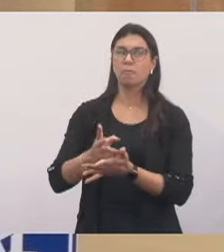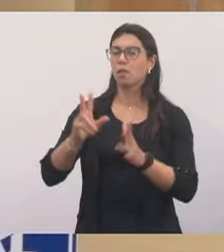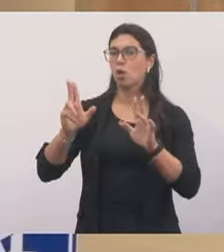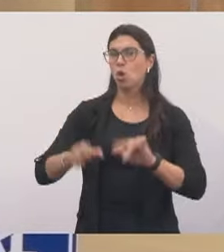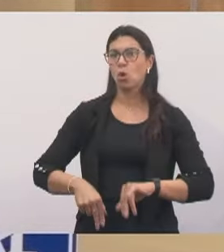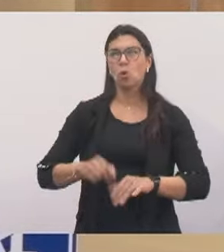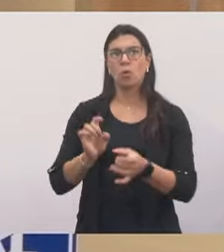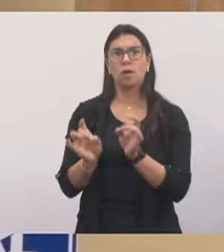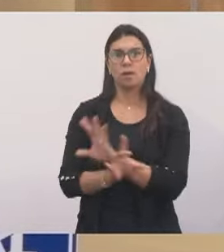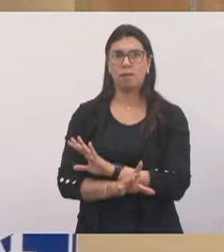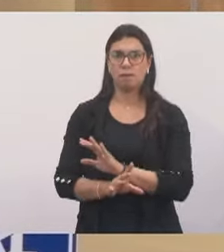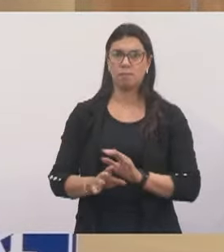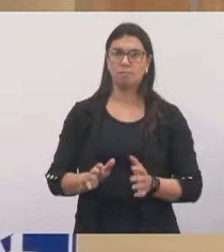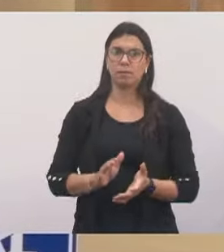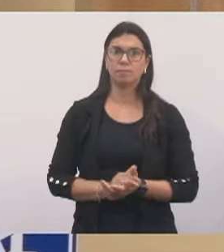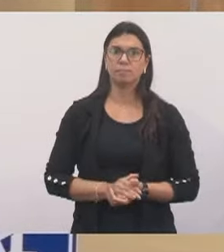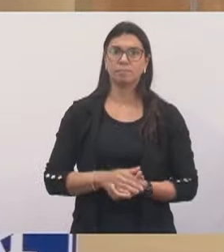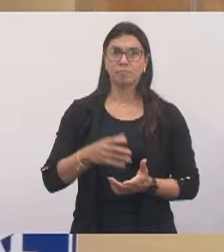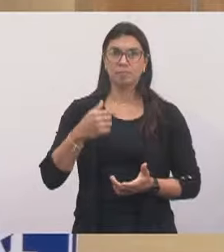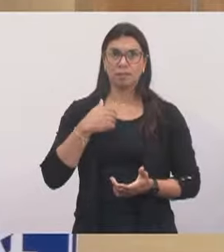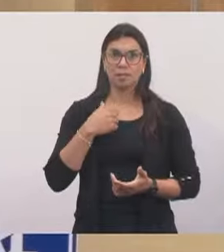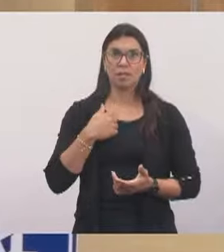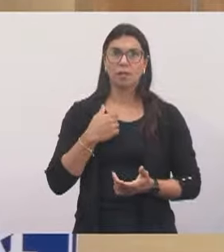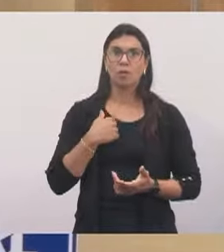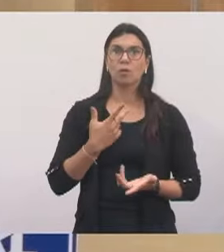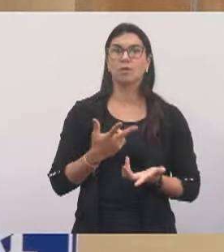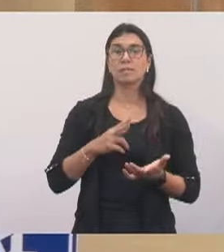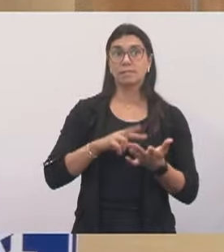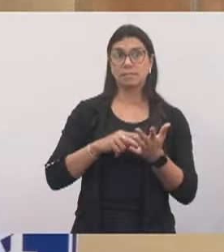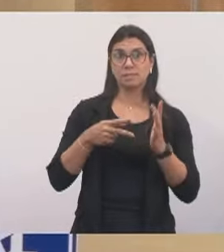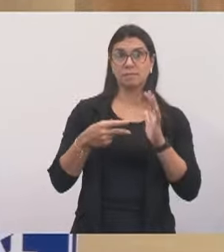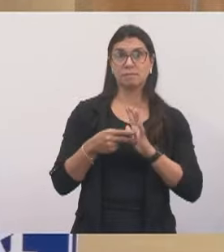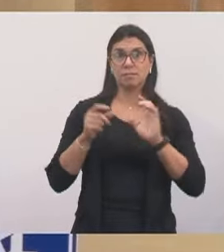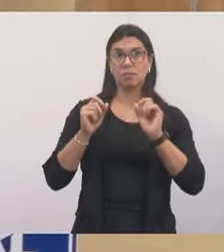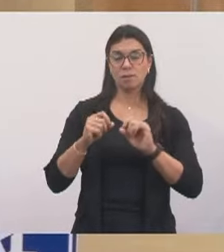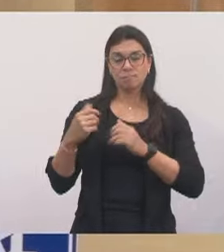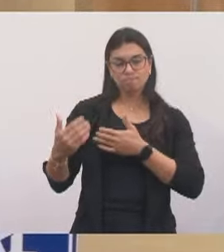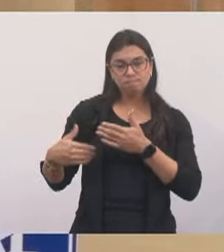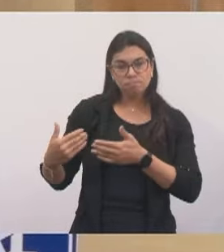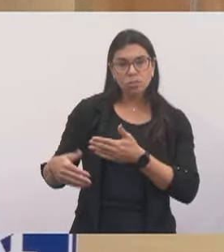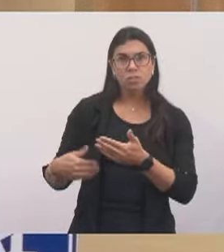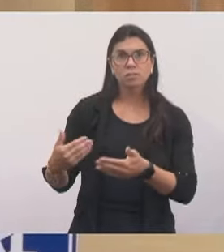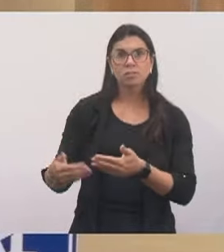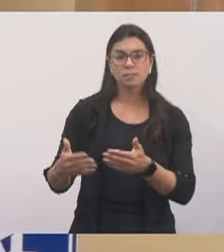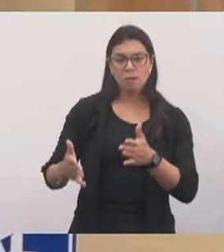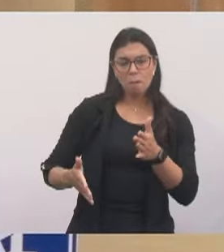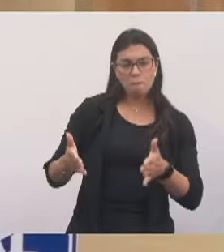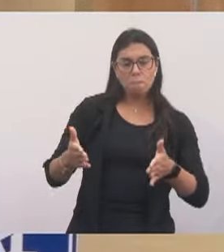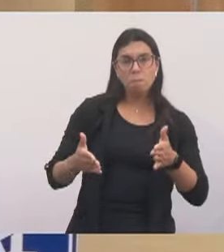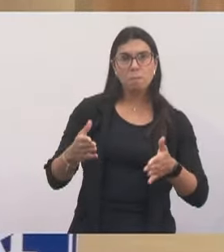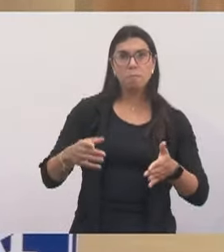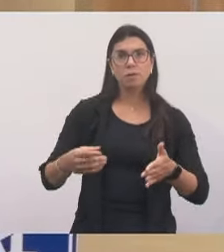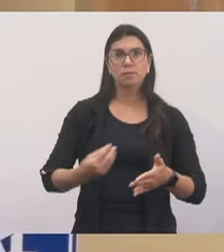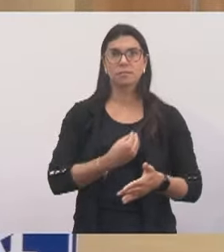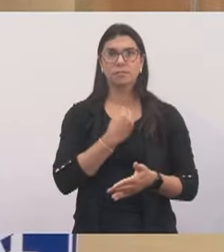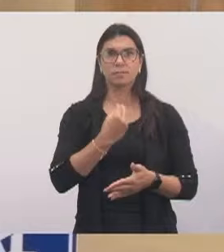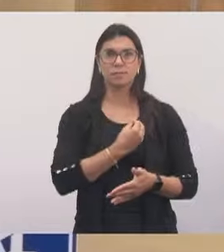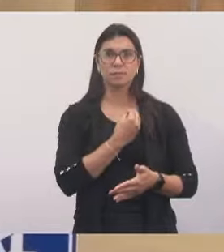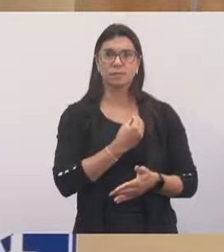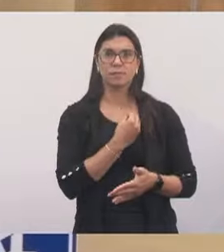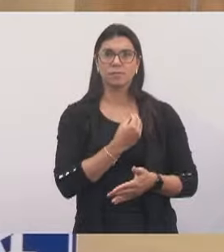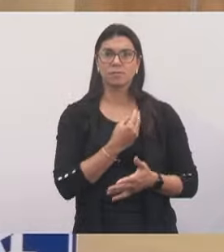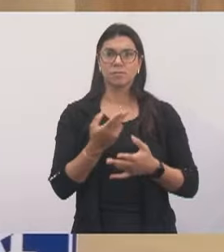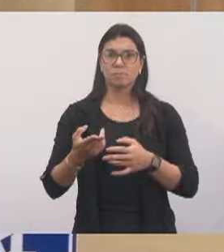abalada da minha parte. Eu acho que isso faz parte, né, de um processo e do momento em que a gente vive.